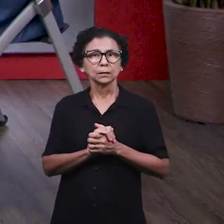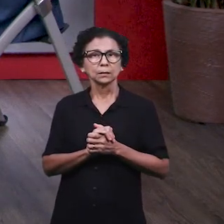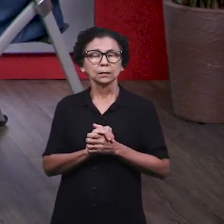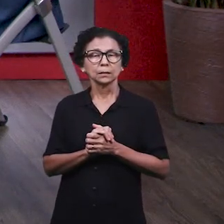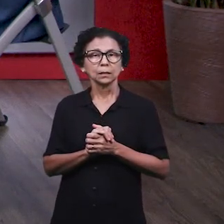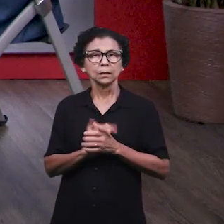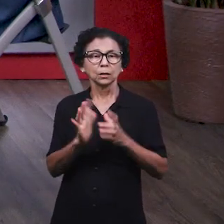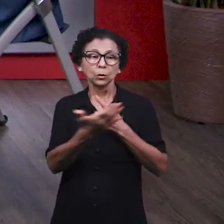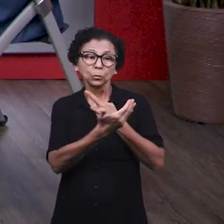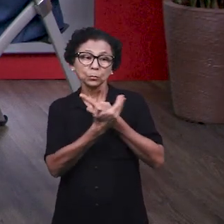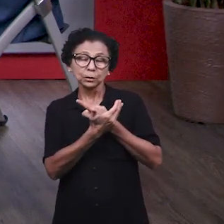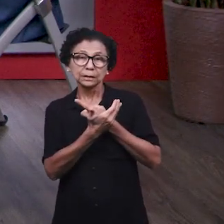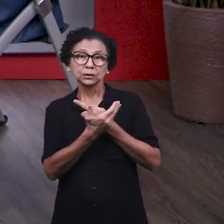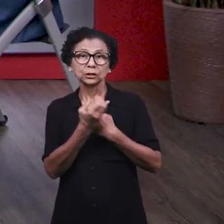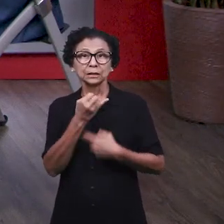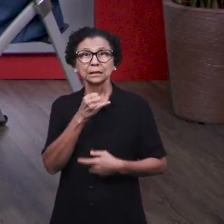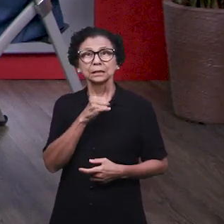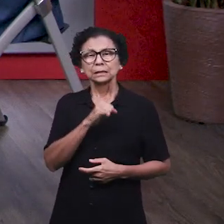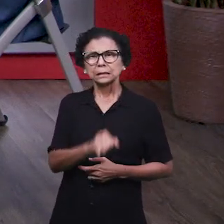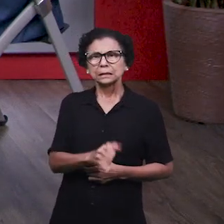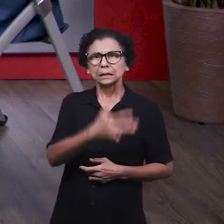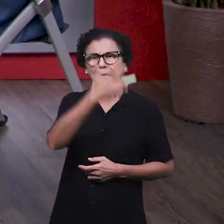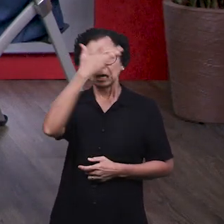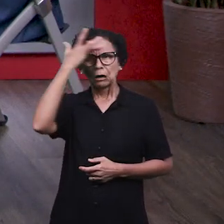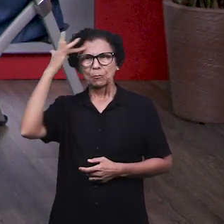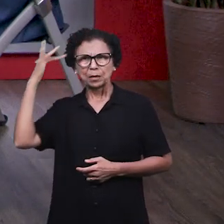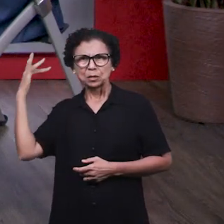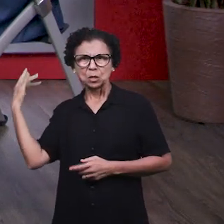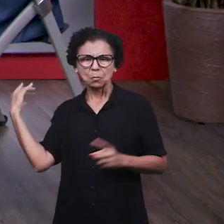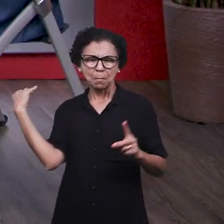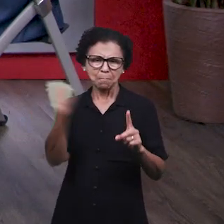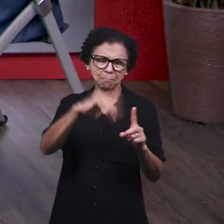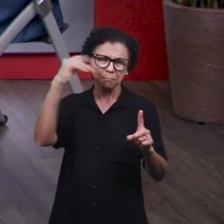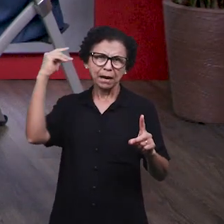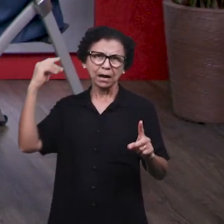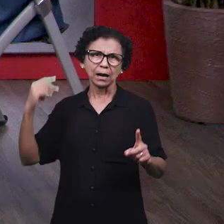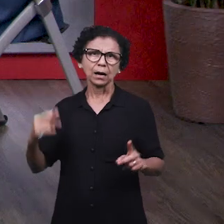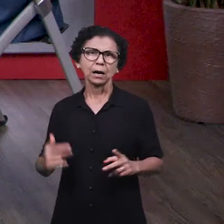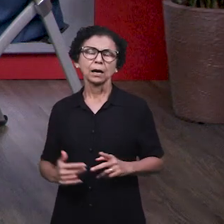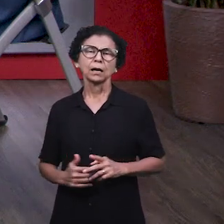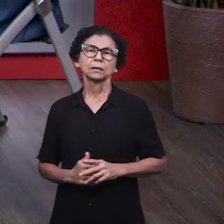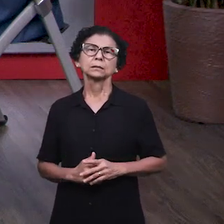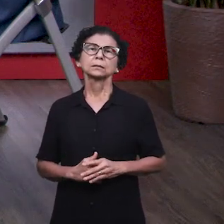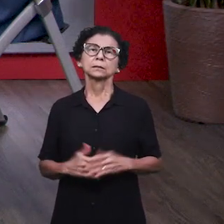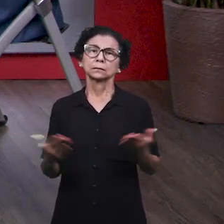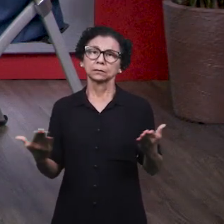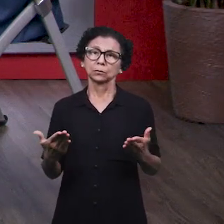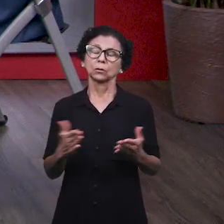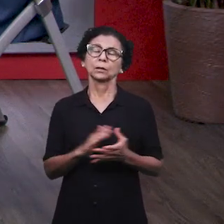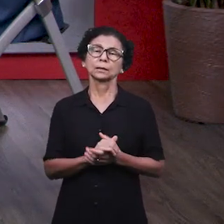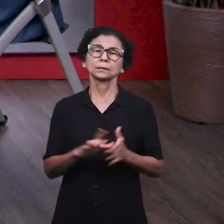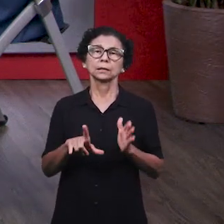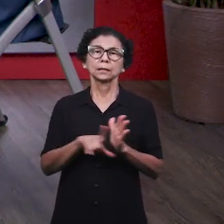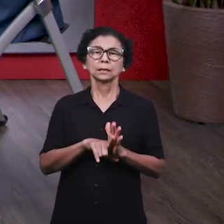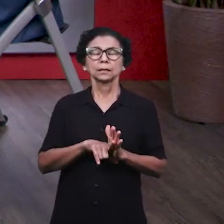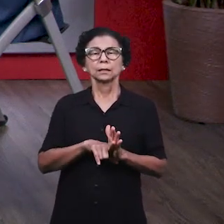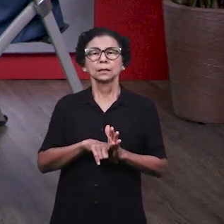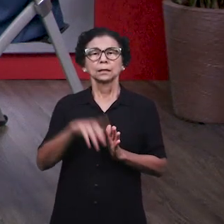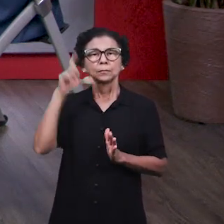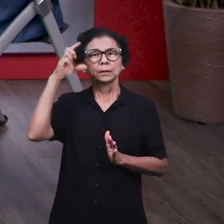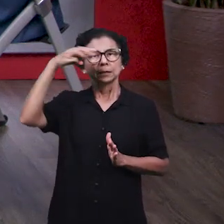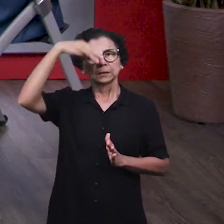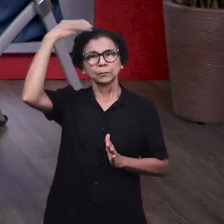protetiva. Aquilo é para protegê-la. Se o agressor, agora foi acrescentada a Lei Maria da Penha, o